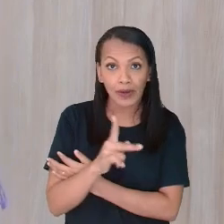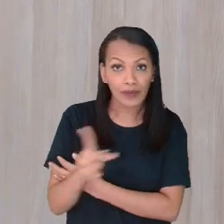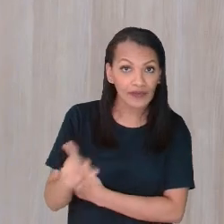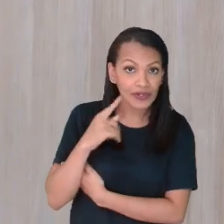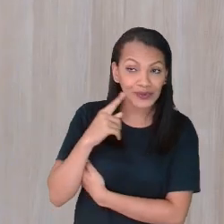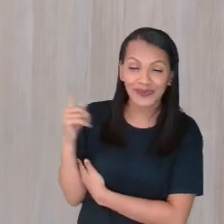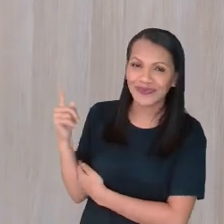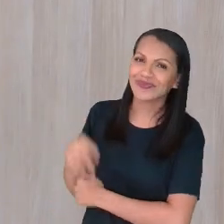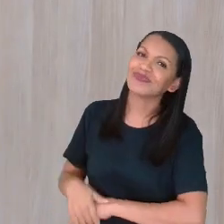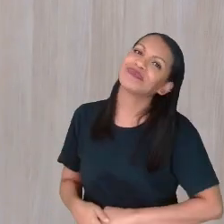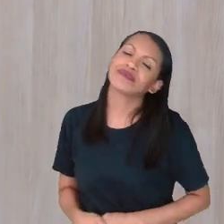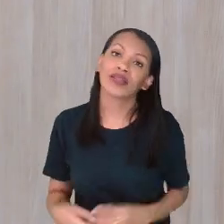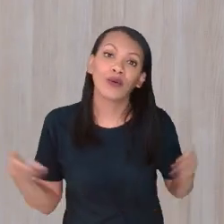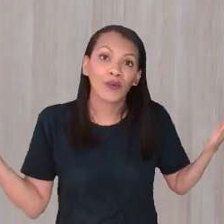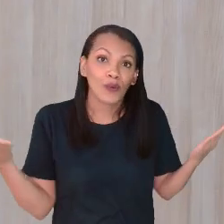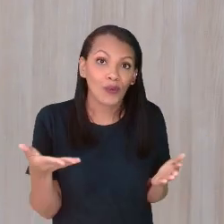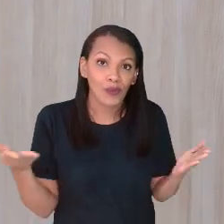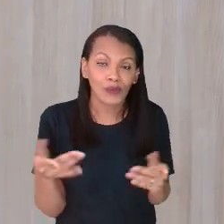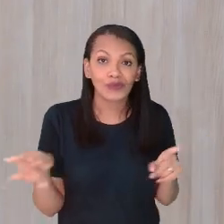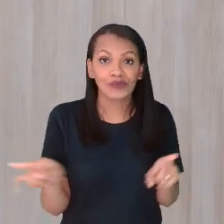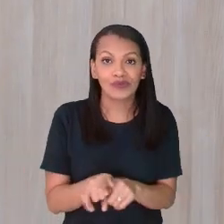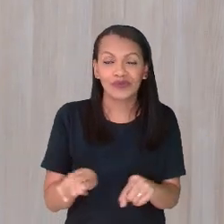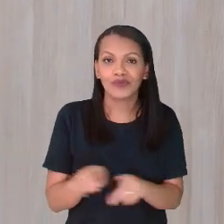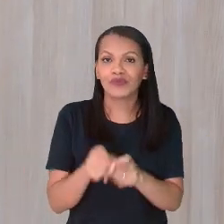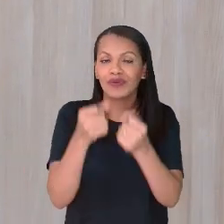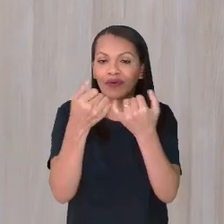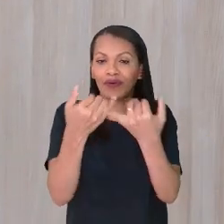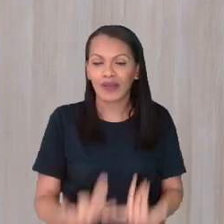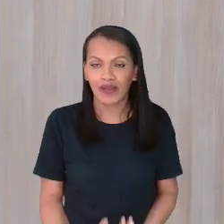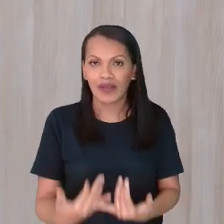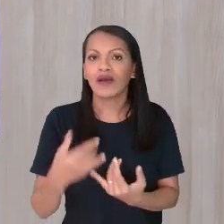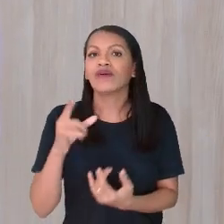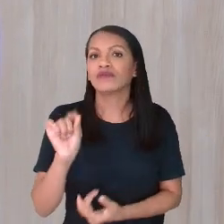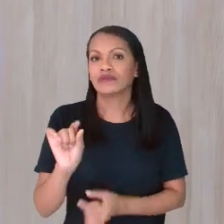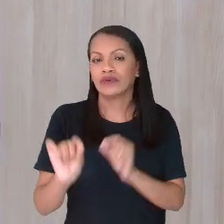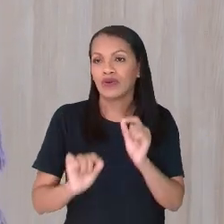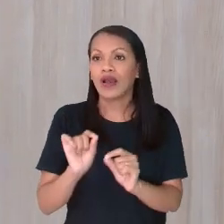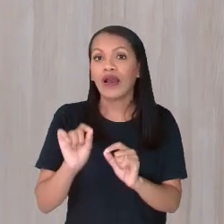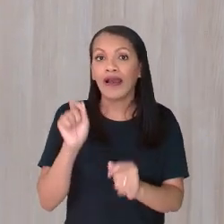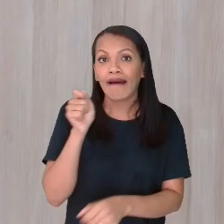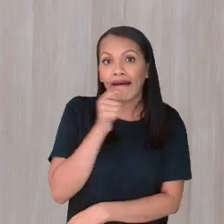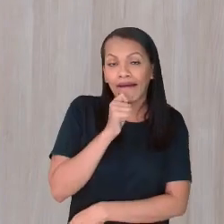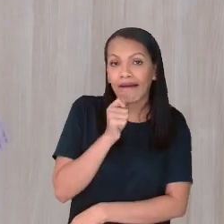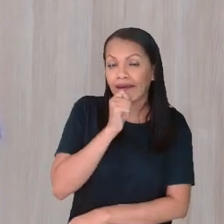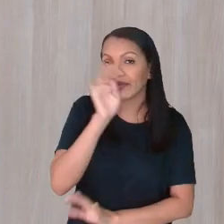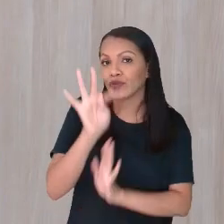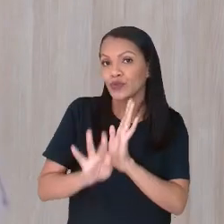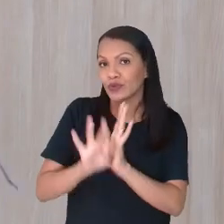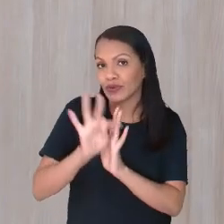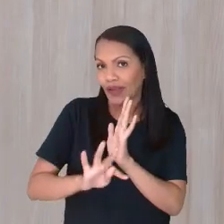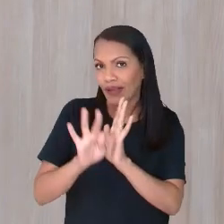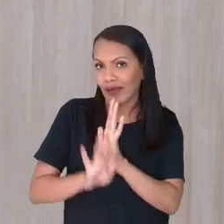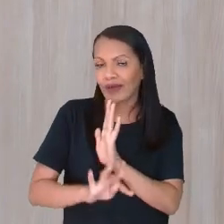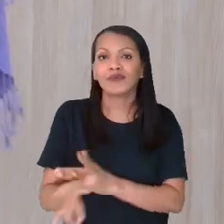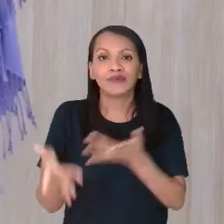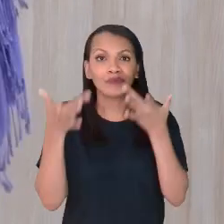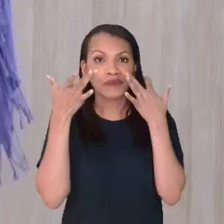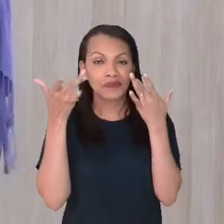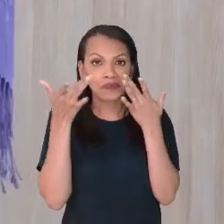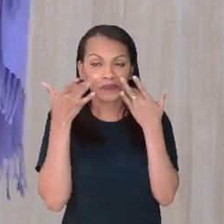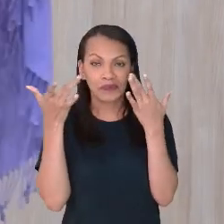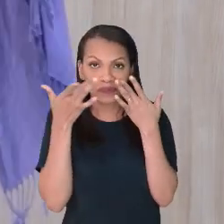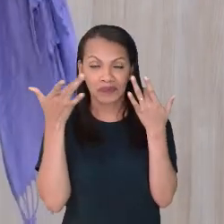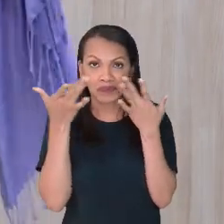professora Vilma. E hoje eu vou falar um pouquinho ainda sobre texto teatral, mas não